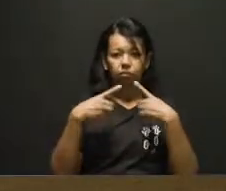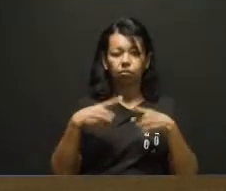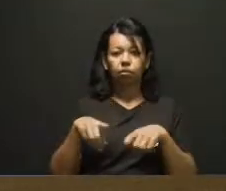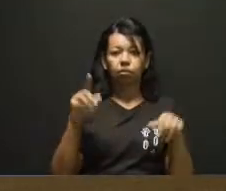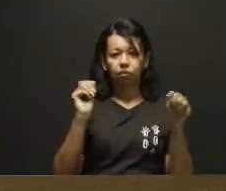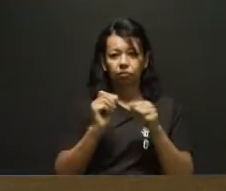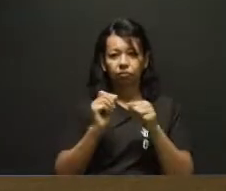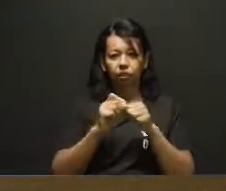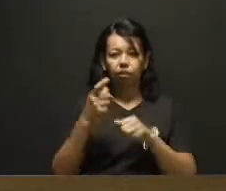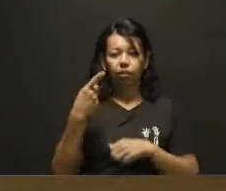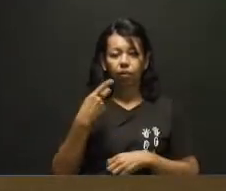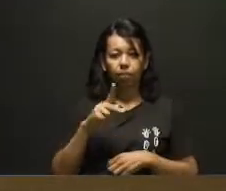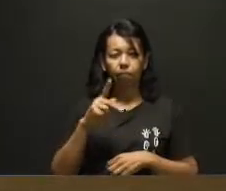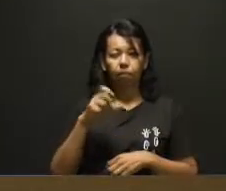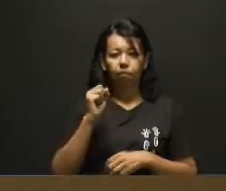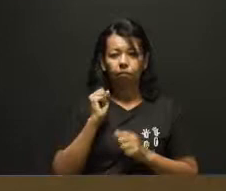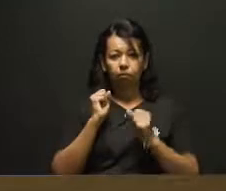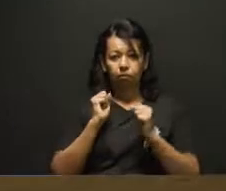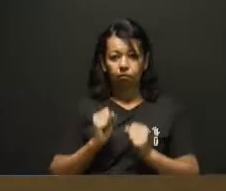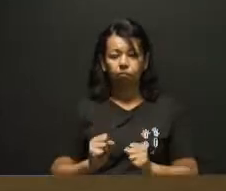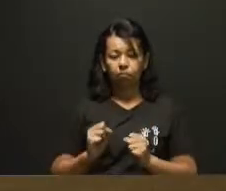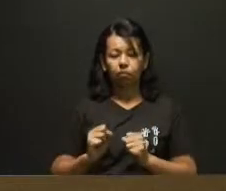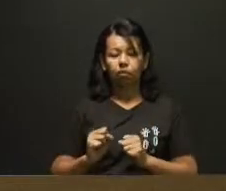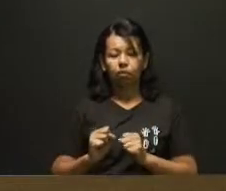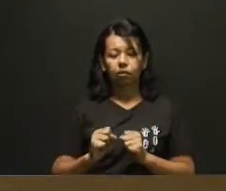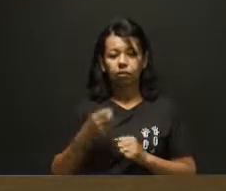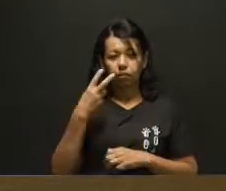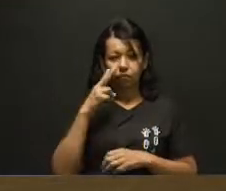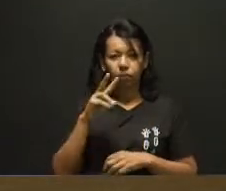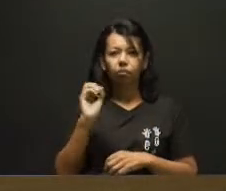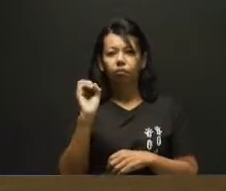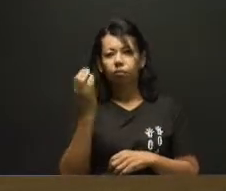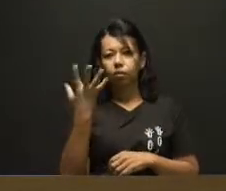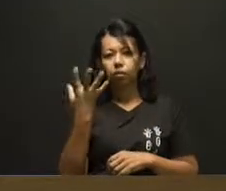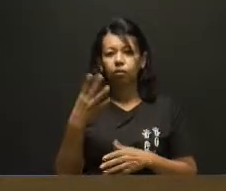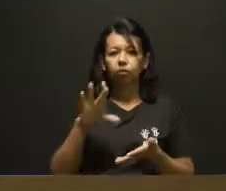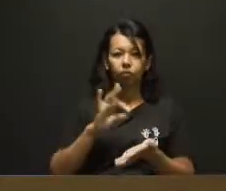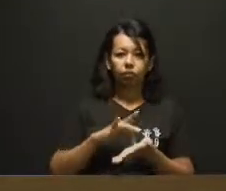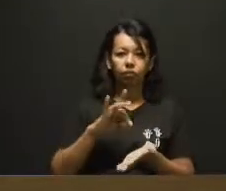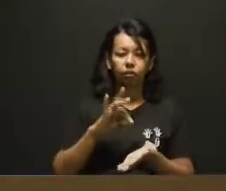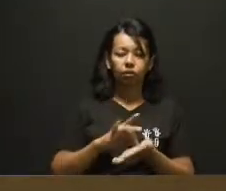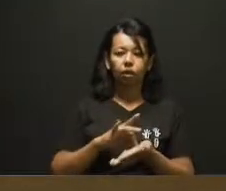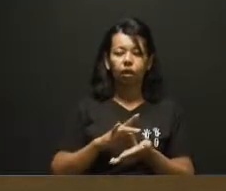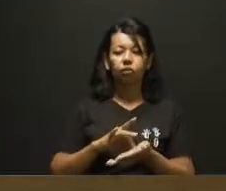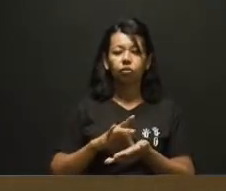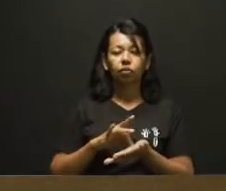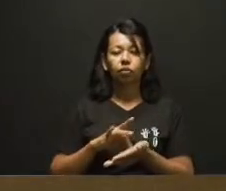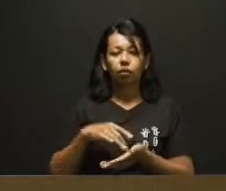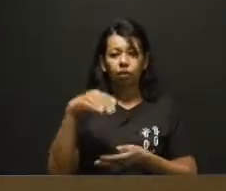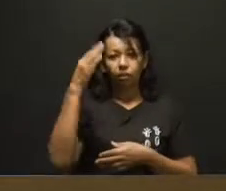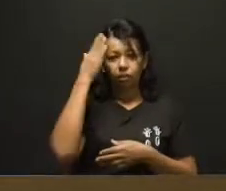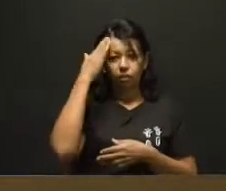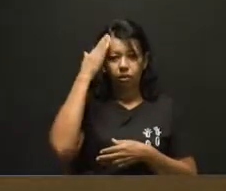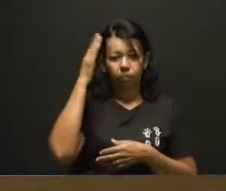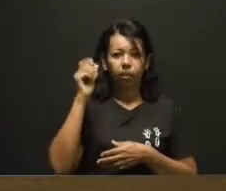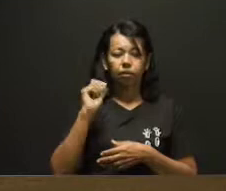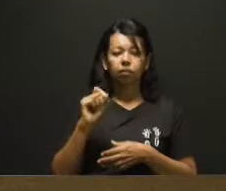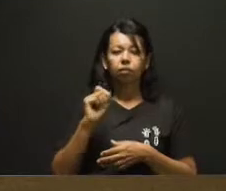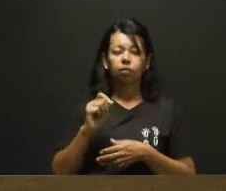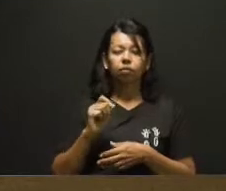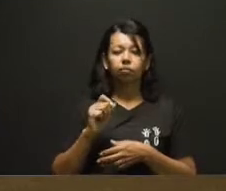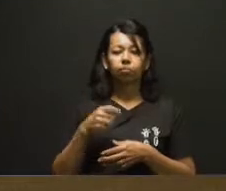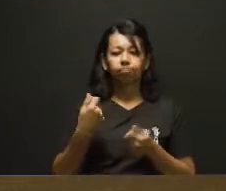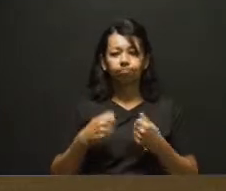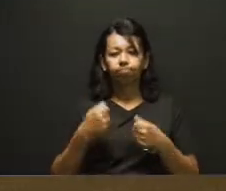identificar o que houve nesse atendimento e pra que a gente possa verificar se é o caso de